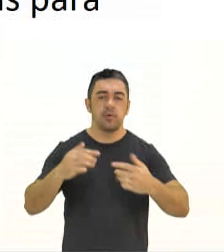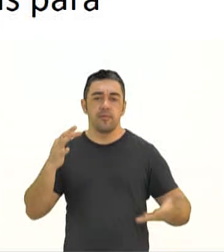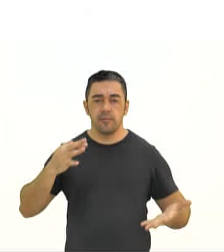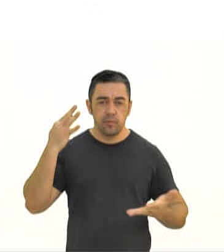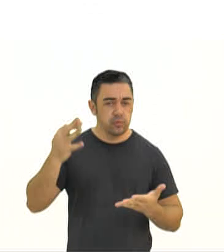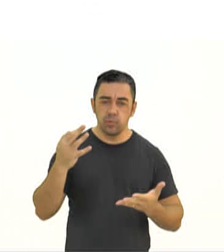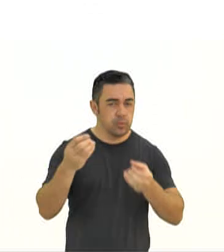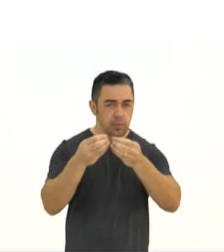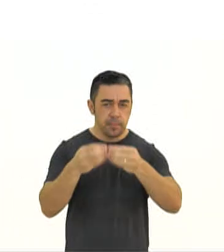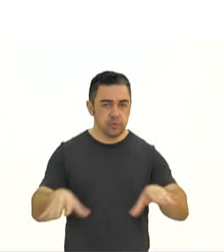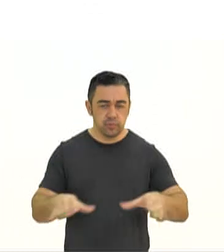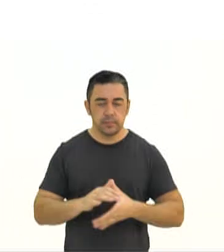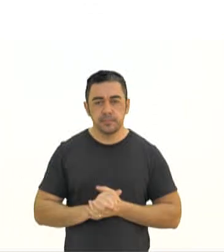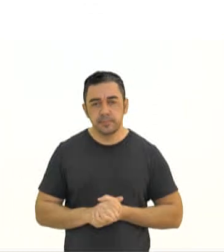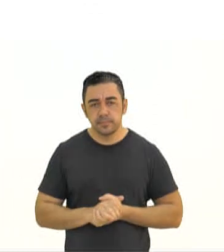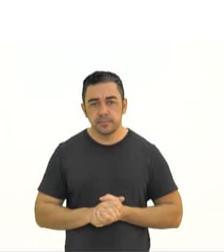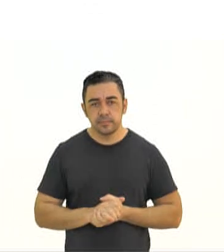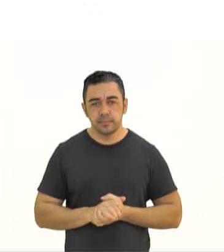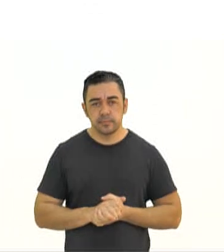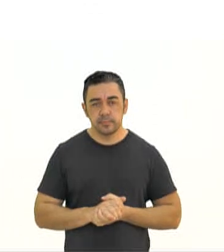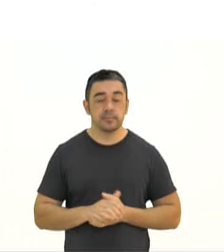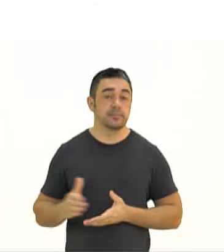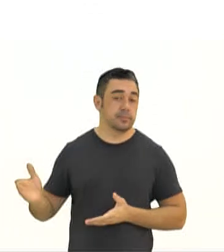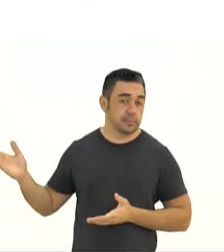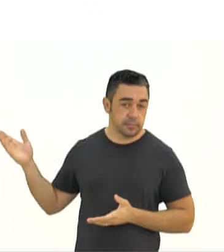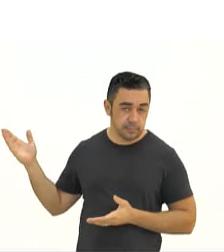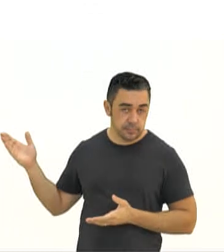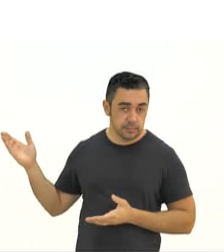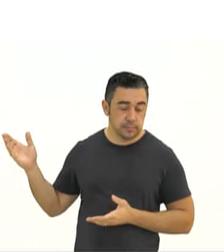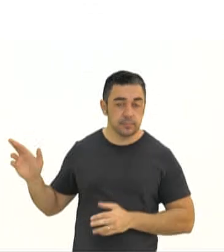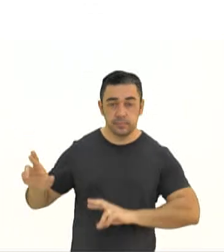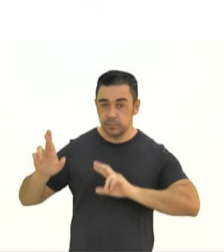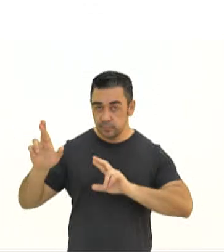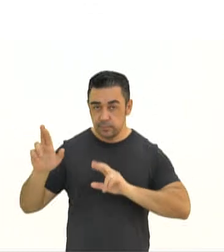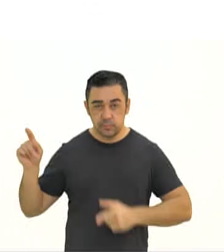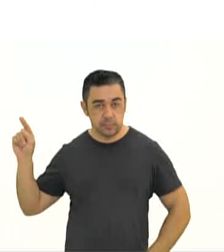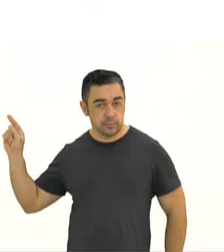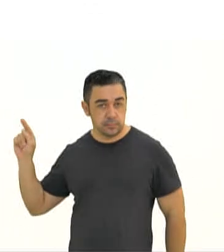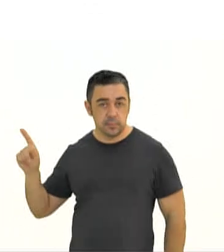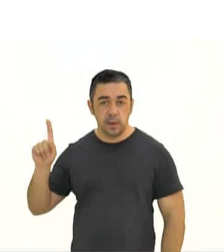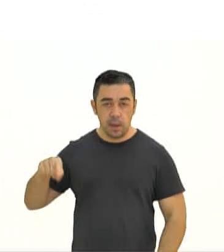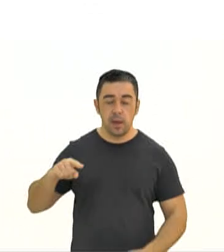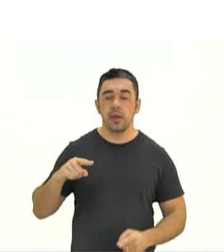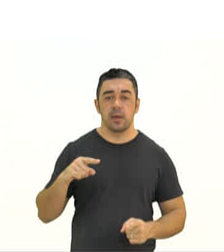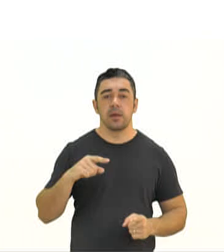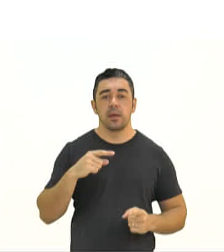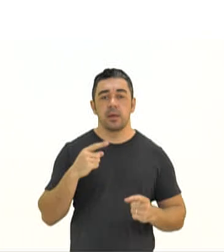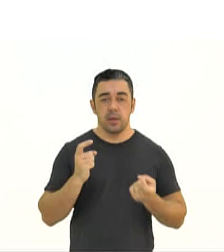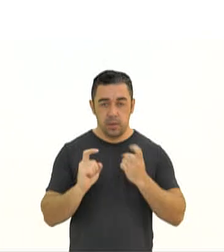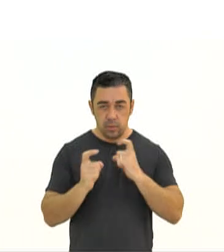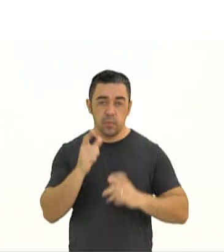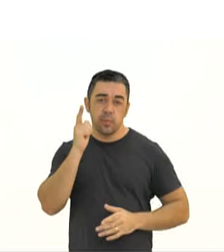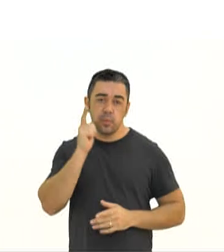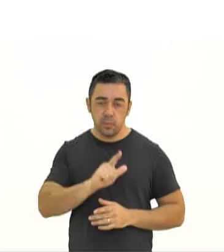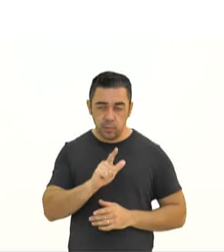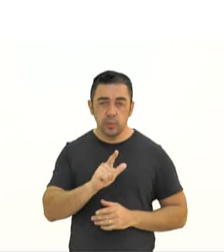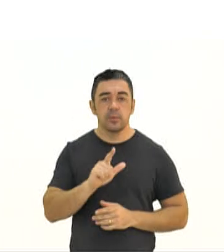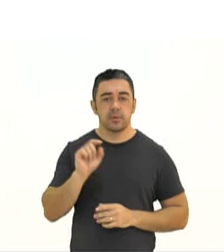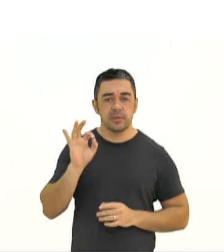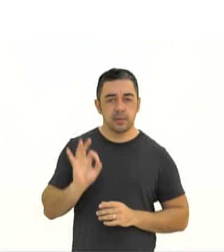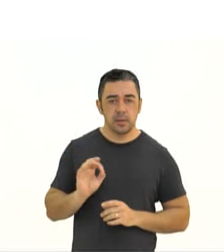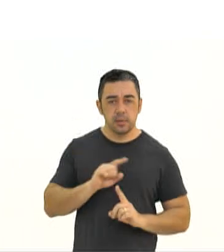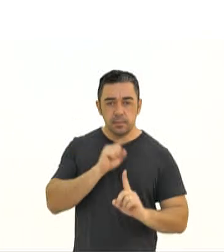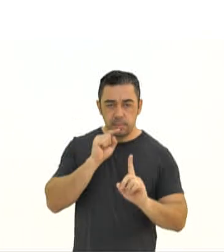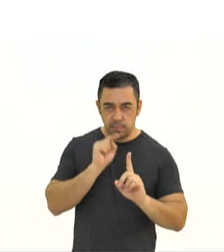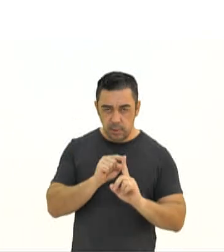fossem prejudicadas. Aí, uma das expectativas era de que a reunião conseguisse determinar metas